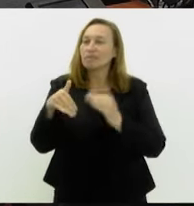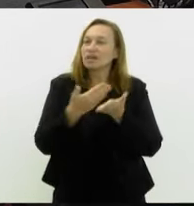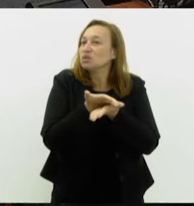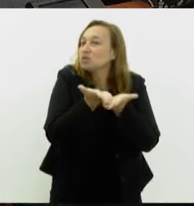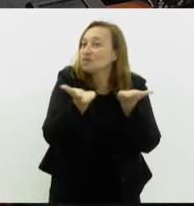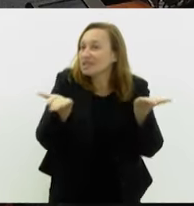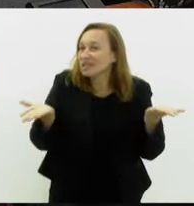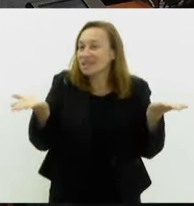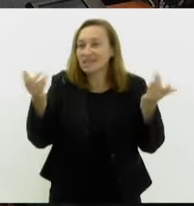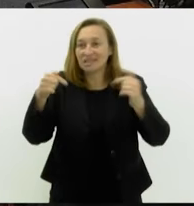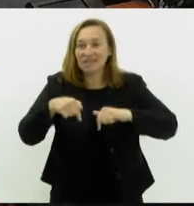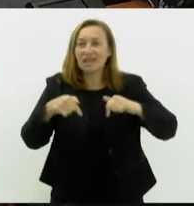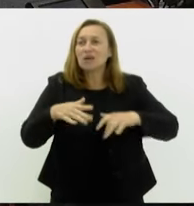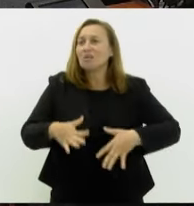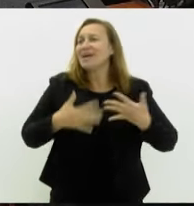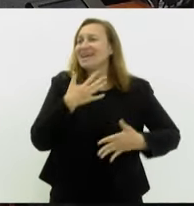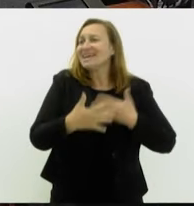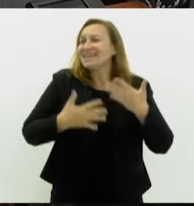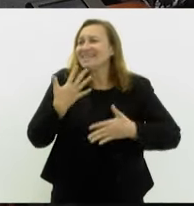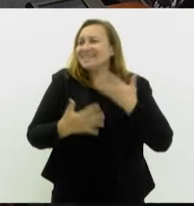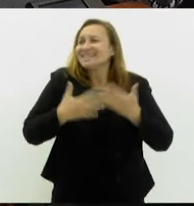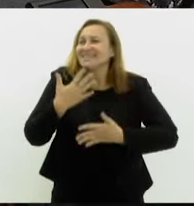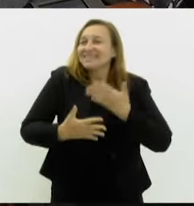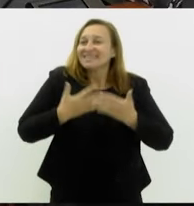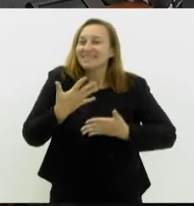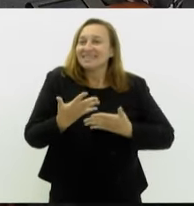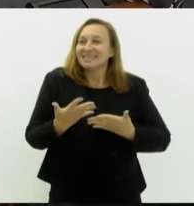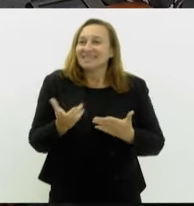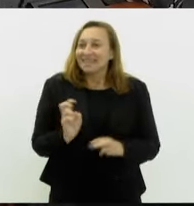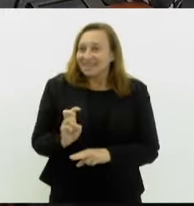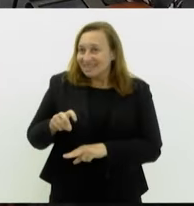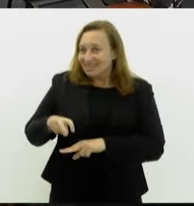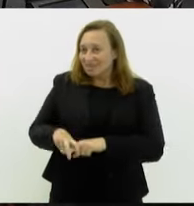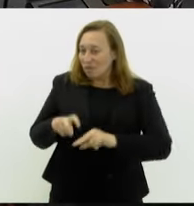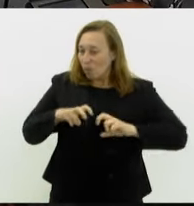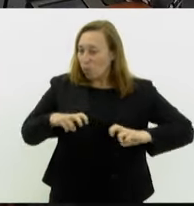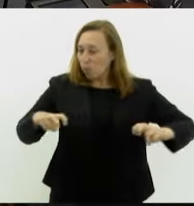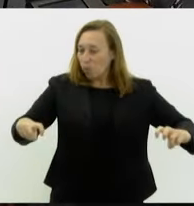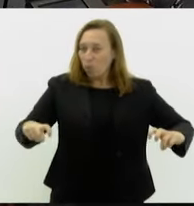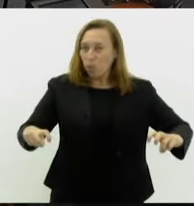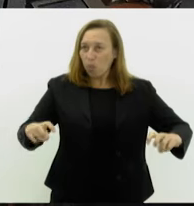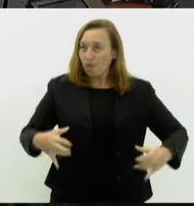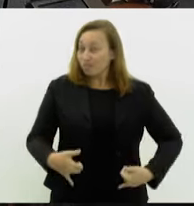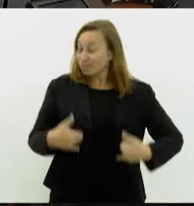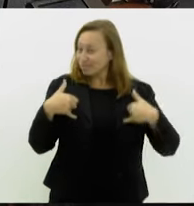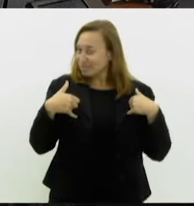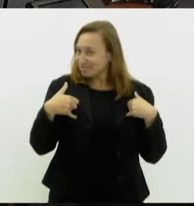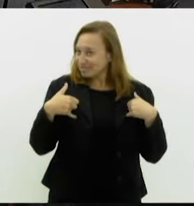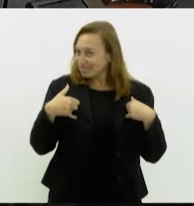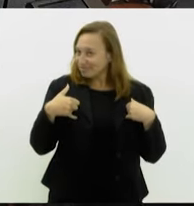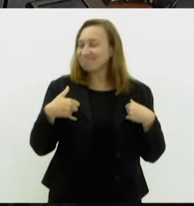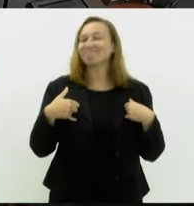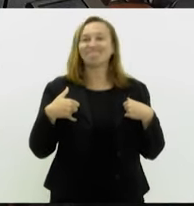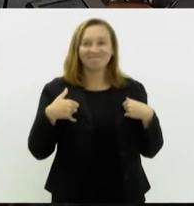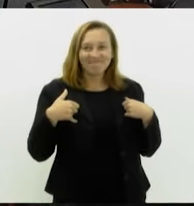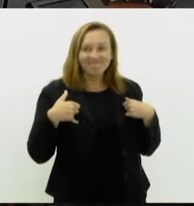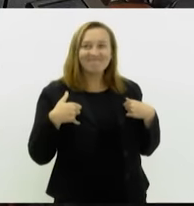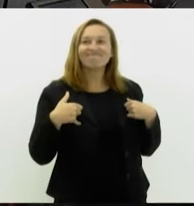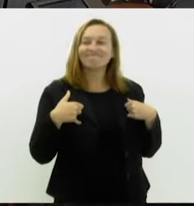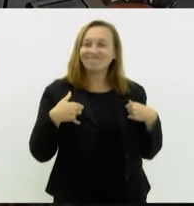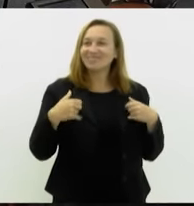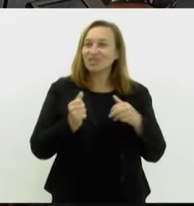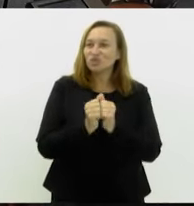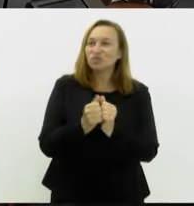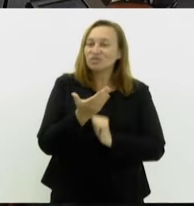aqui presentes uma alegria muito grande compor essa mesa aqui É uma honra muito muito gigante est com